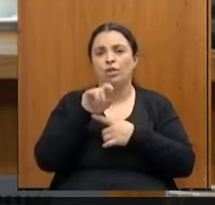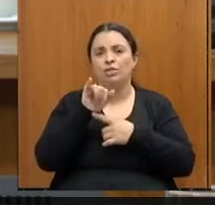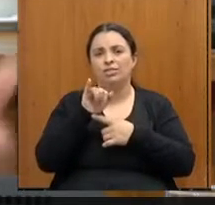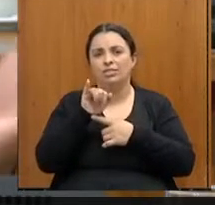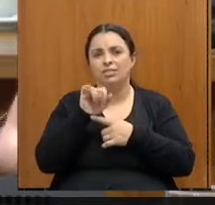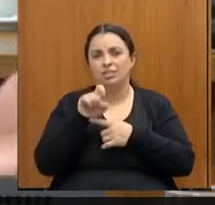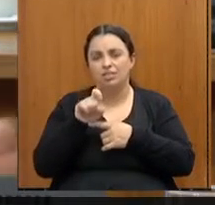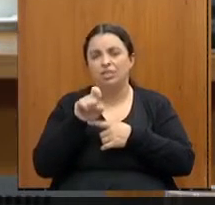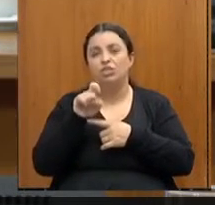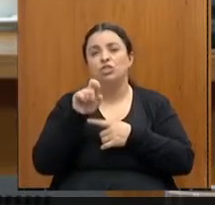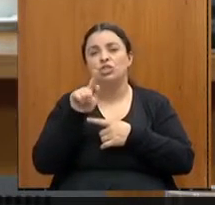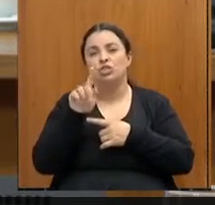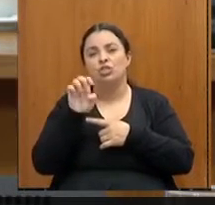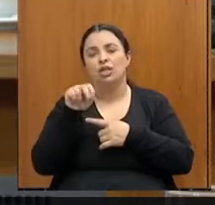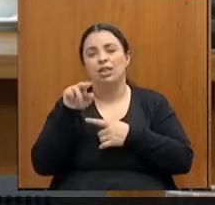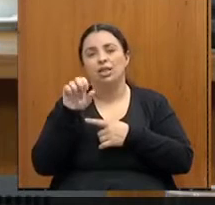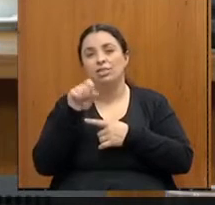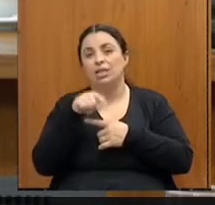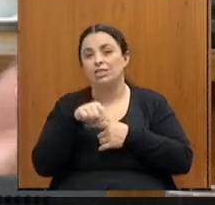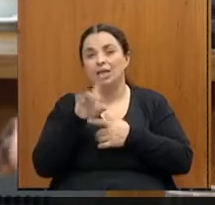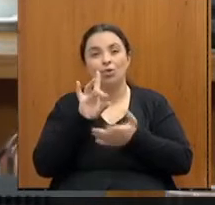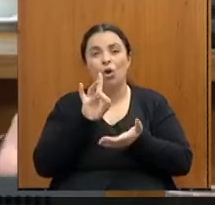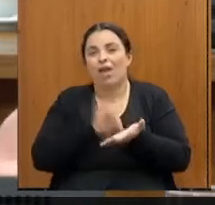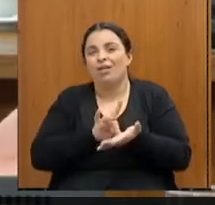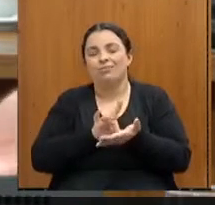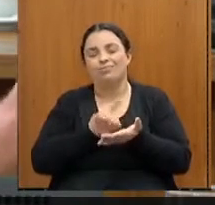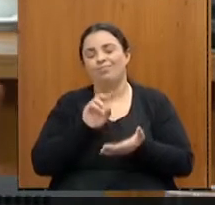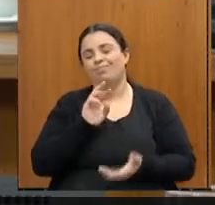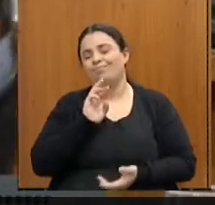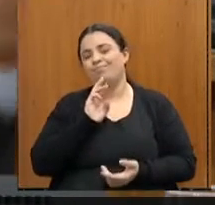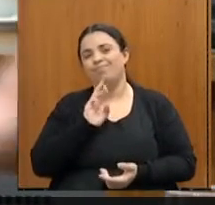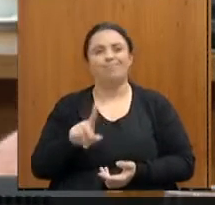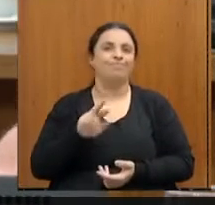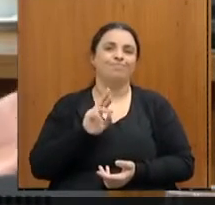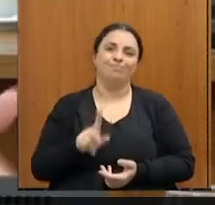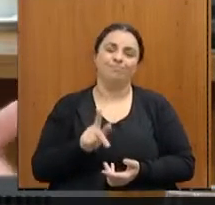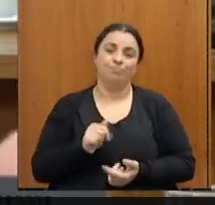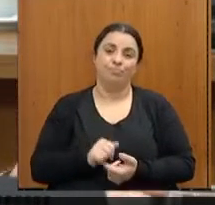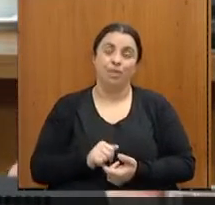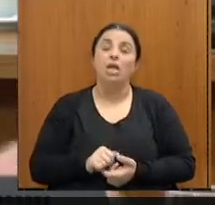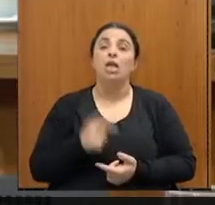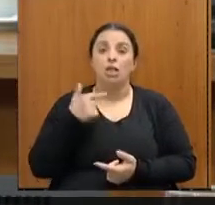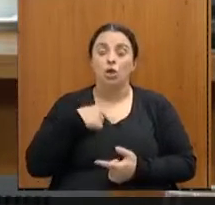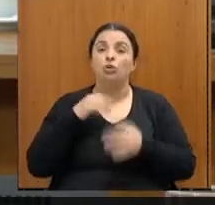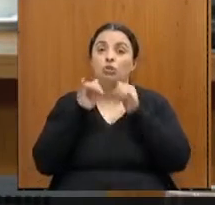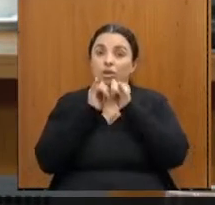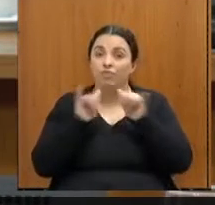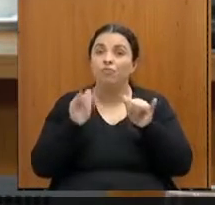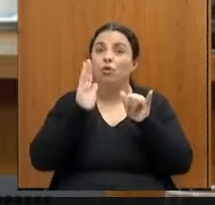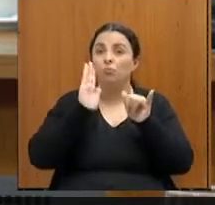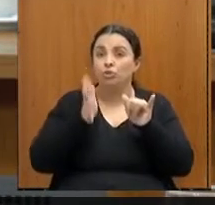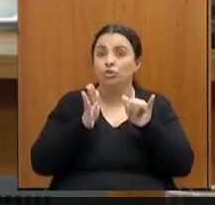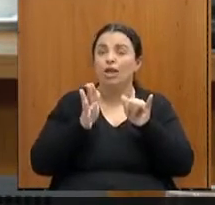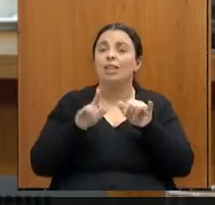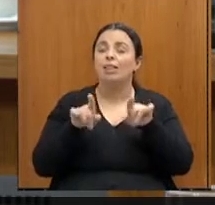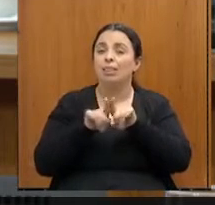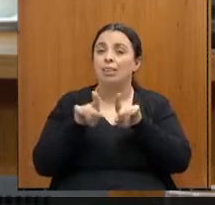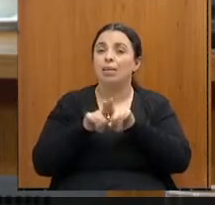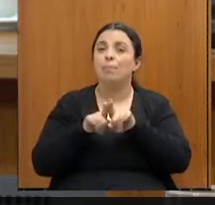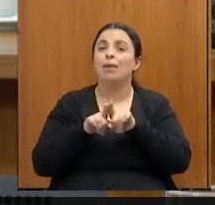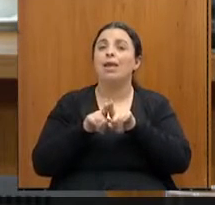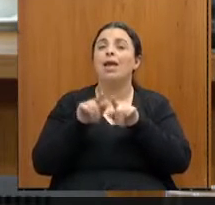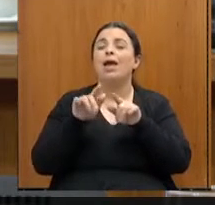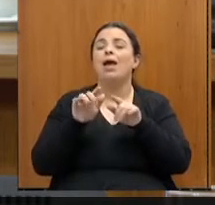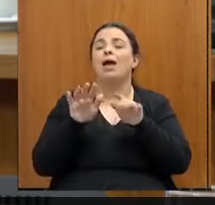inclusive comunico aqui informações inclusive já veiculadas pela Imprensa internacional que a